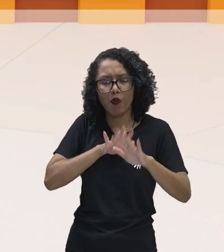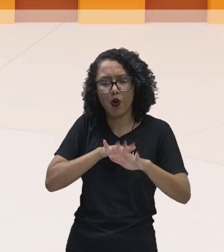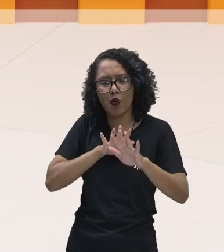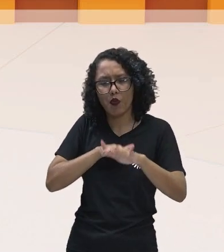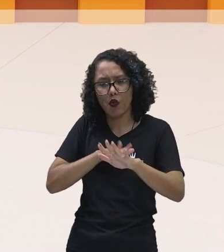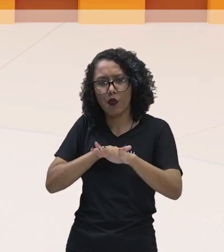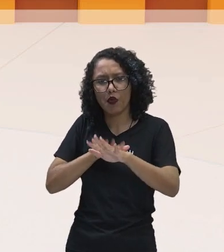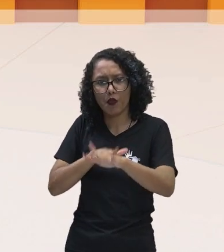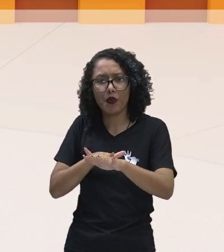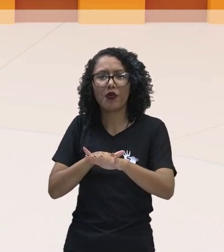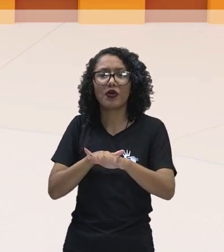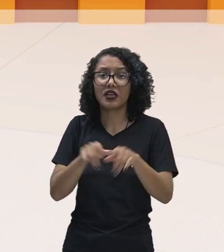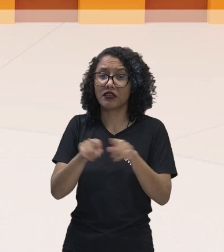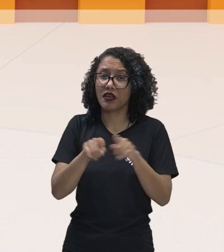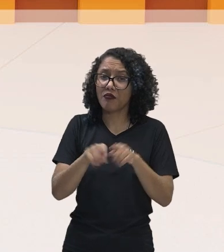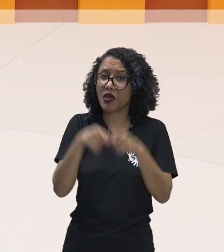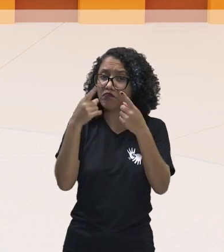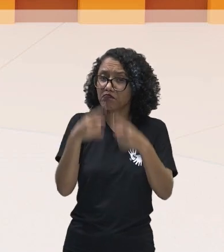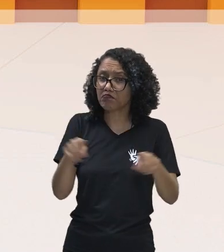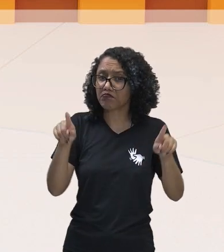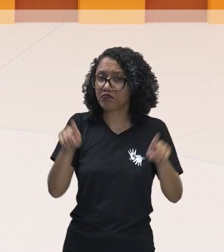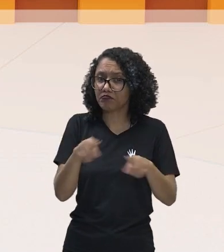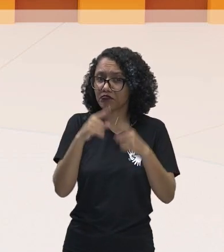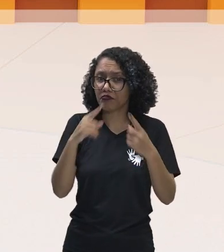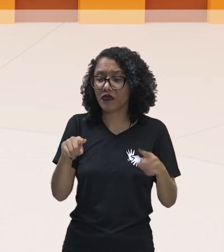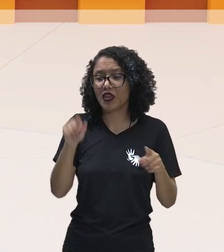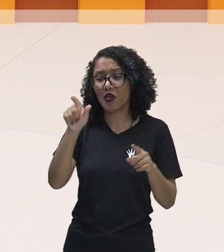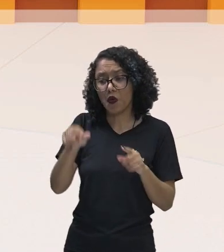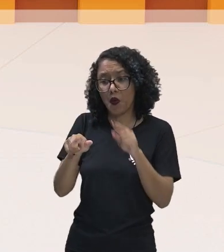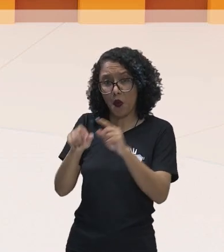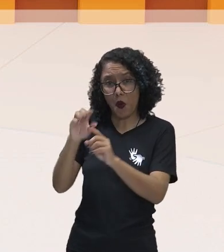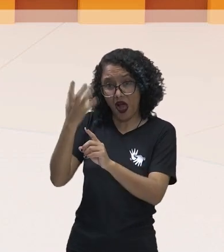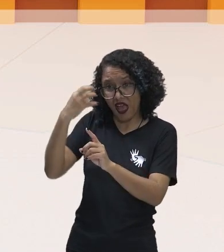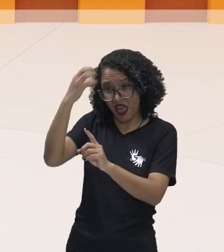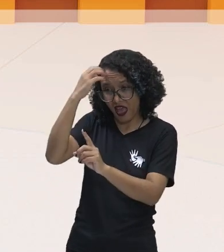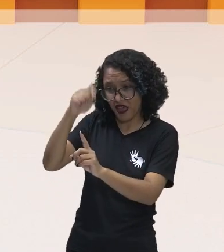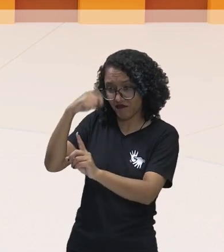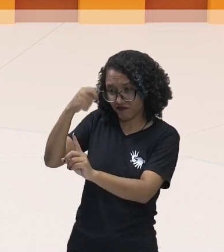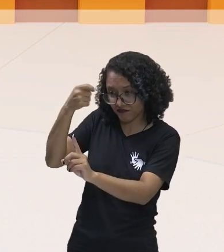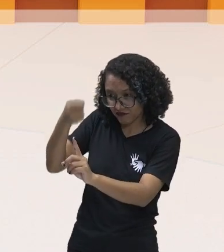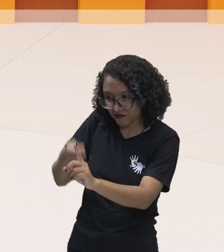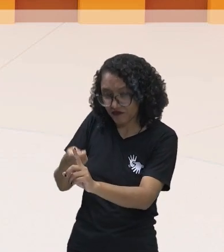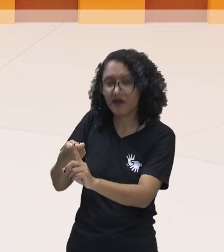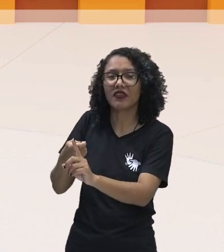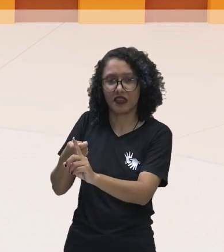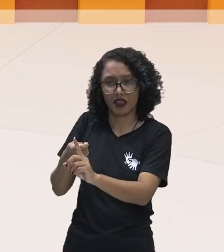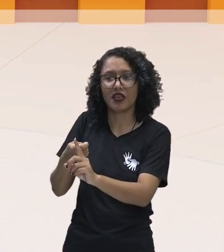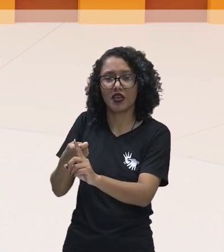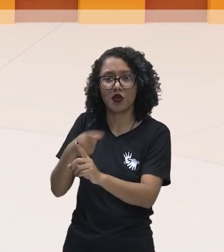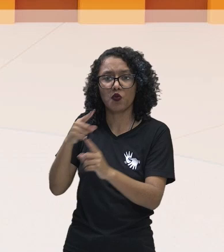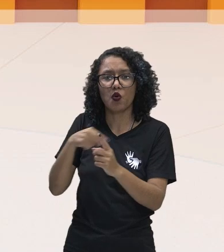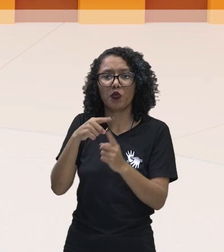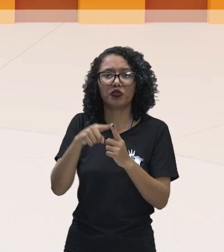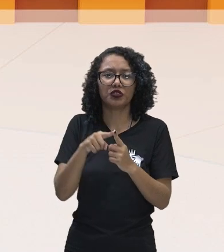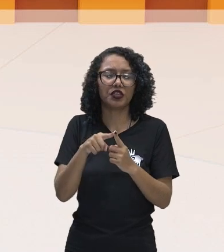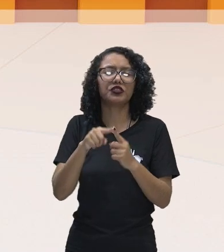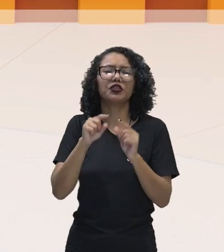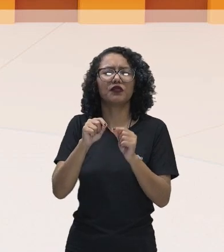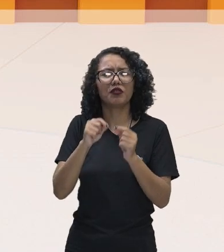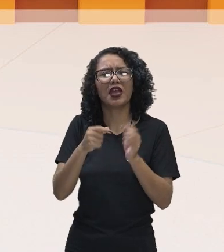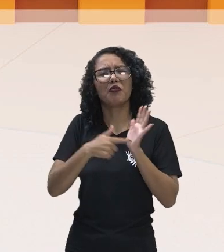inclusive entoavam hinos em homenagem ao czar, que tinha esse objetivo de levar seus